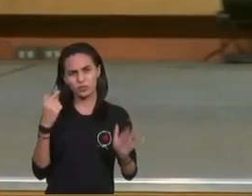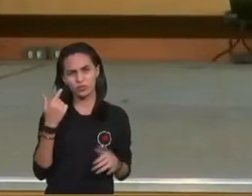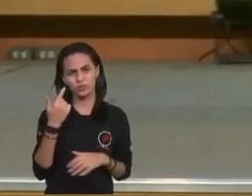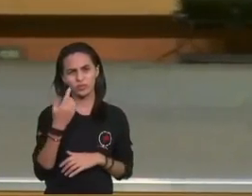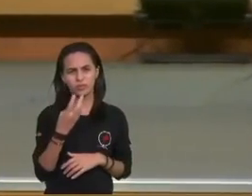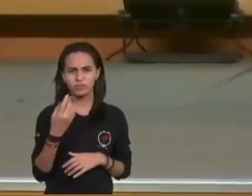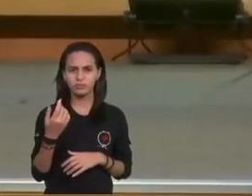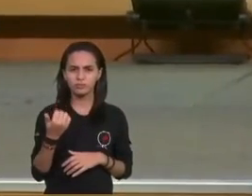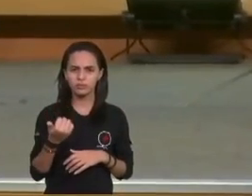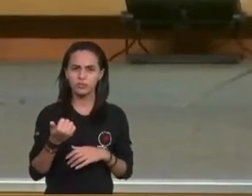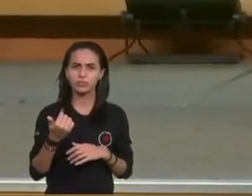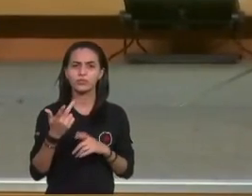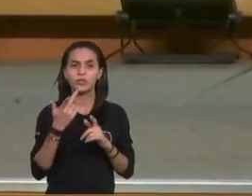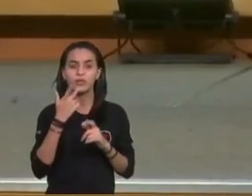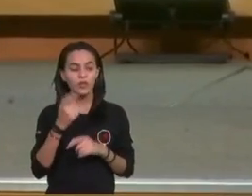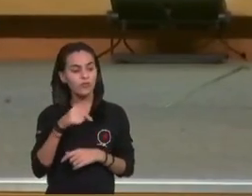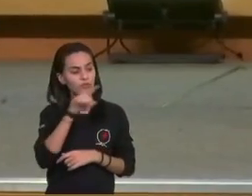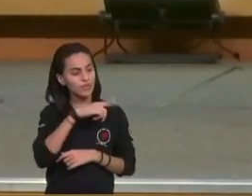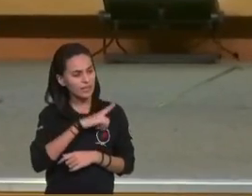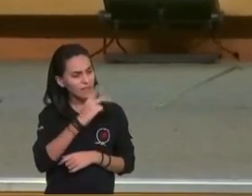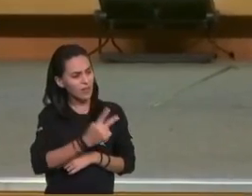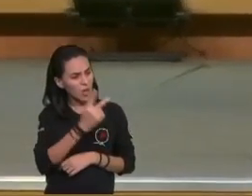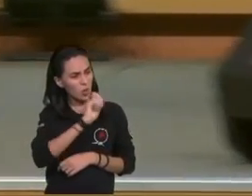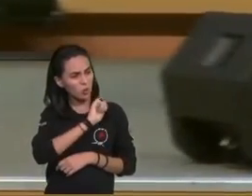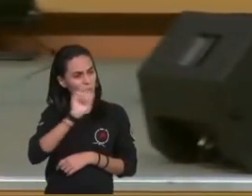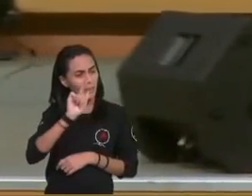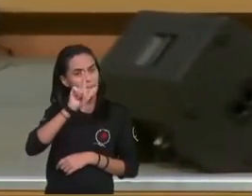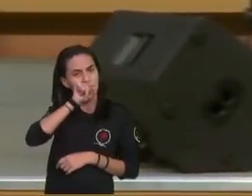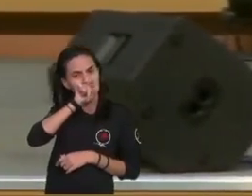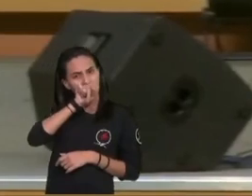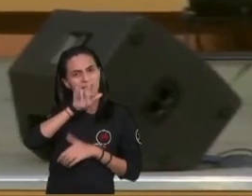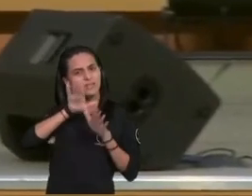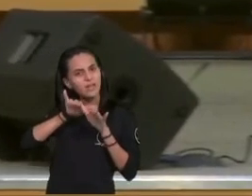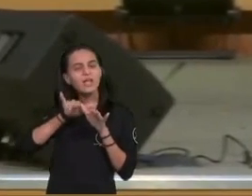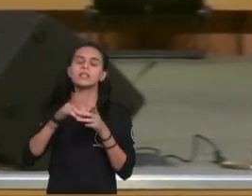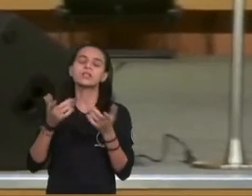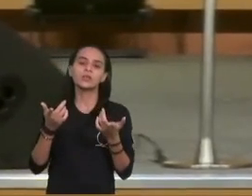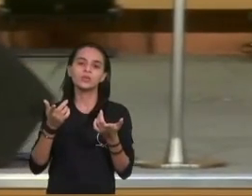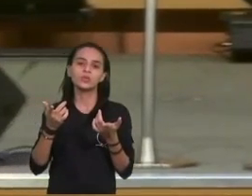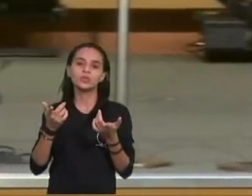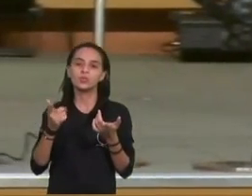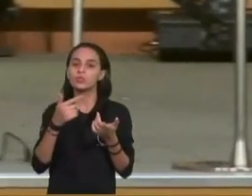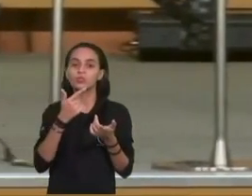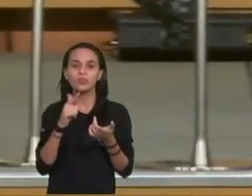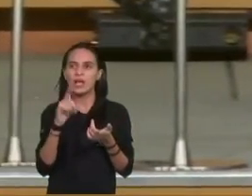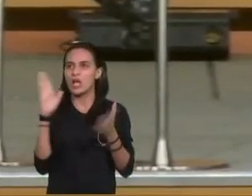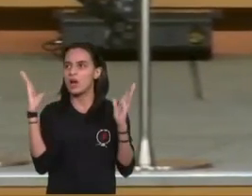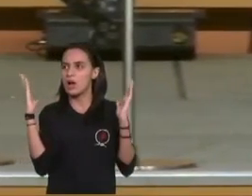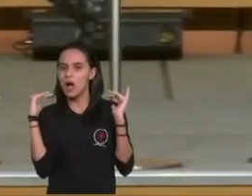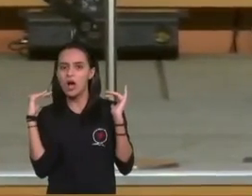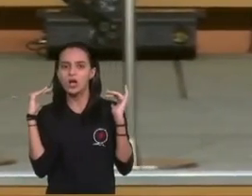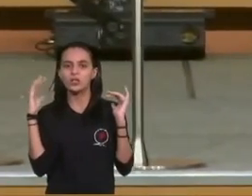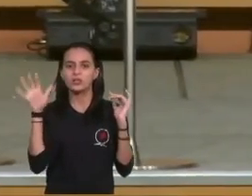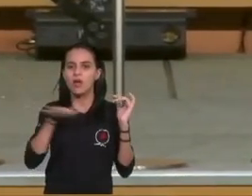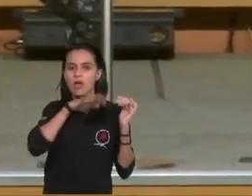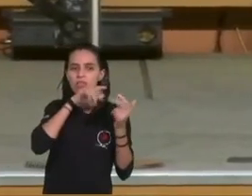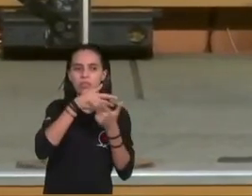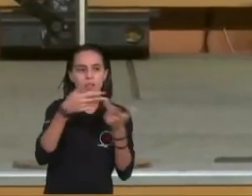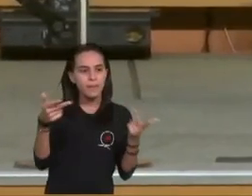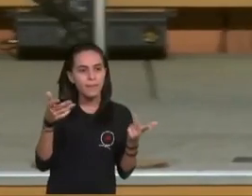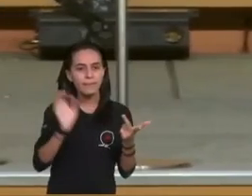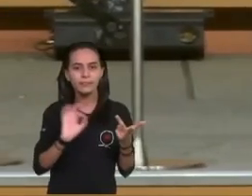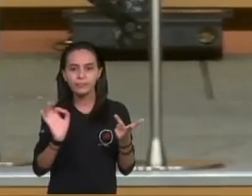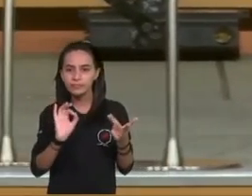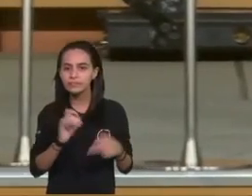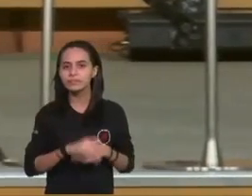falei voz mais do que muitos passarinhos e só para o homem não tem para anjo não tem para animais só